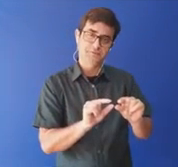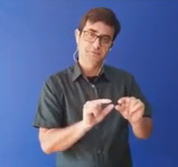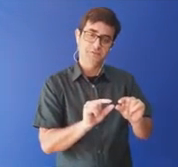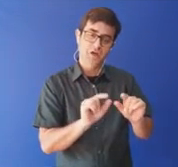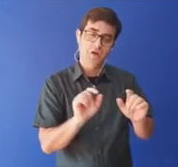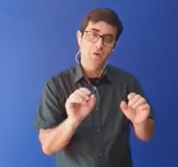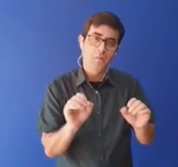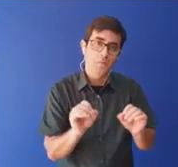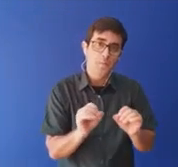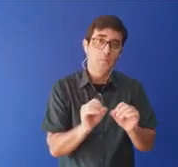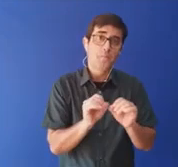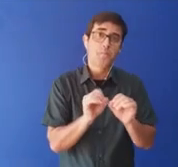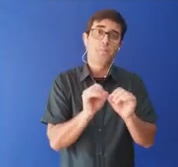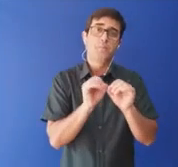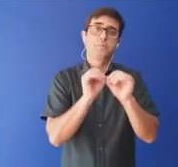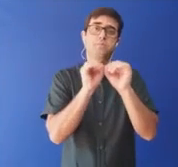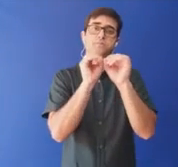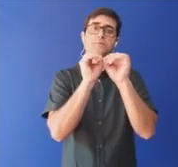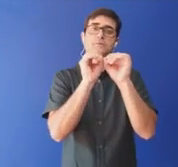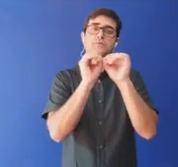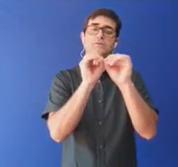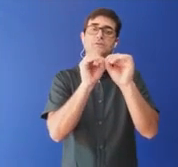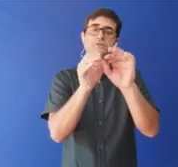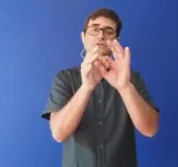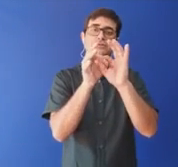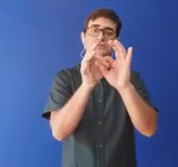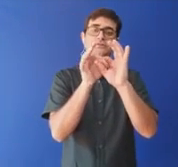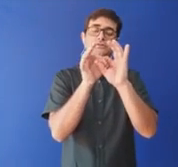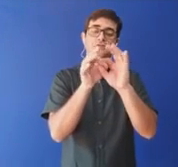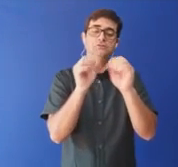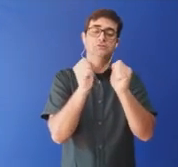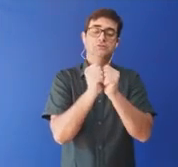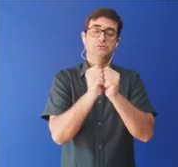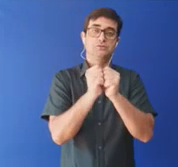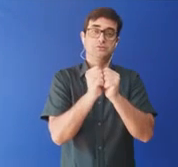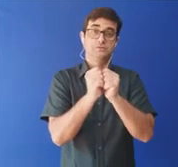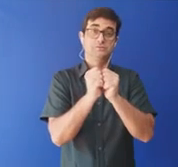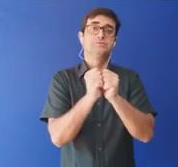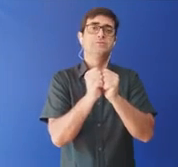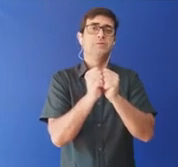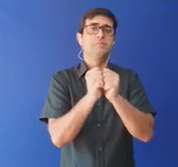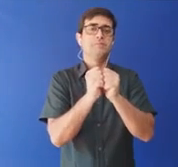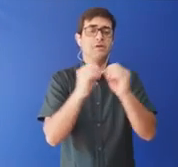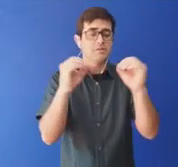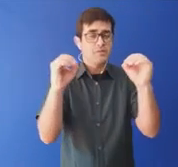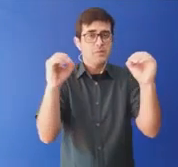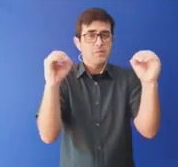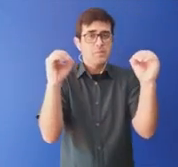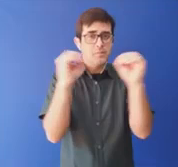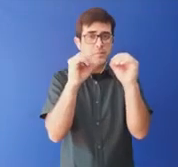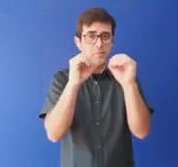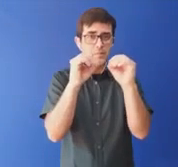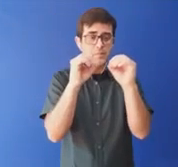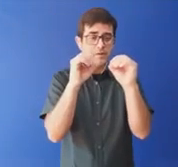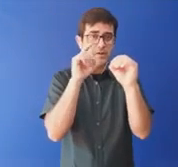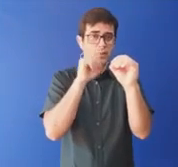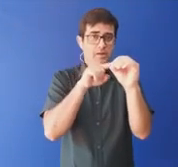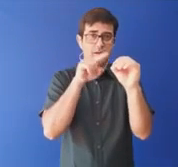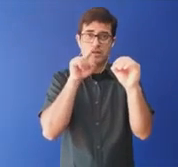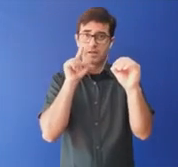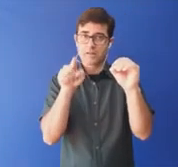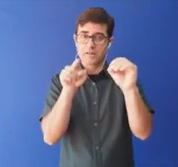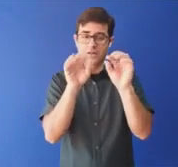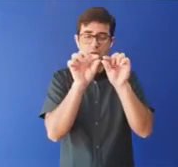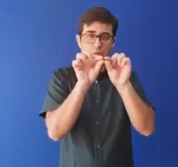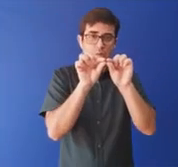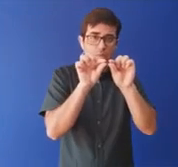os átomos estão ligados. Eles estão próximos o suficiente, que é o comprimento da ligação. Mas aqui a